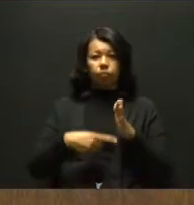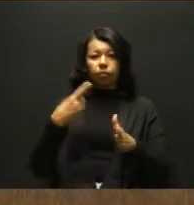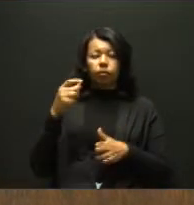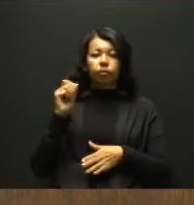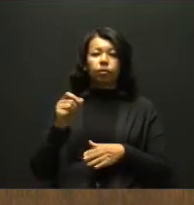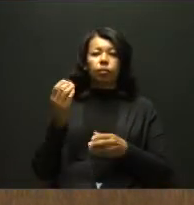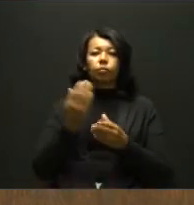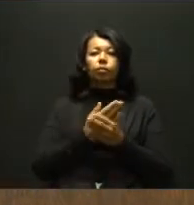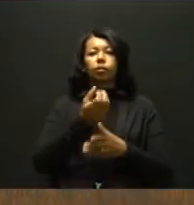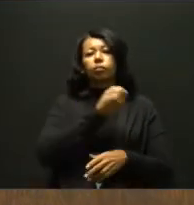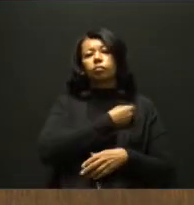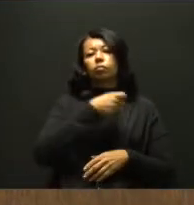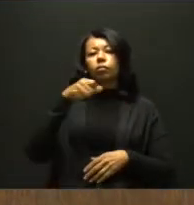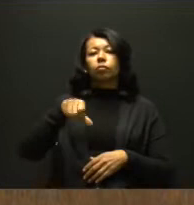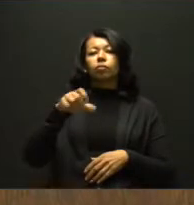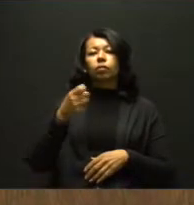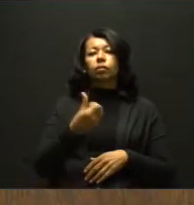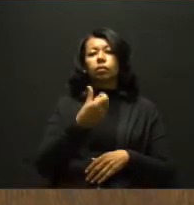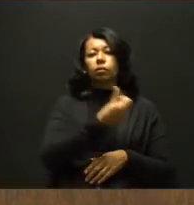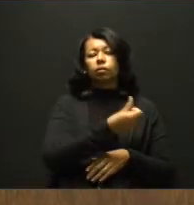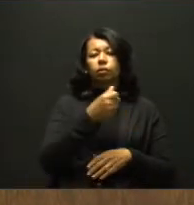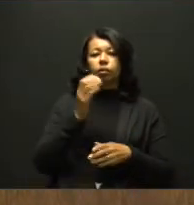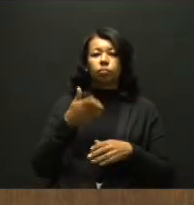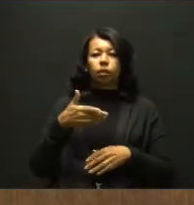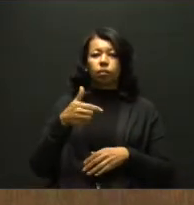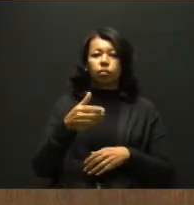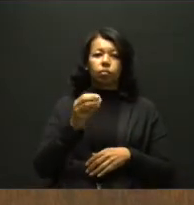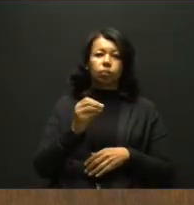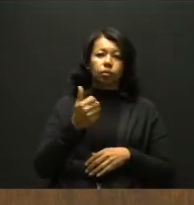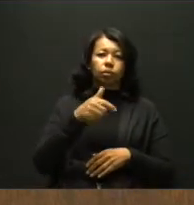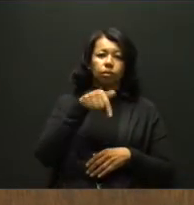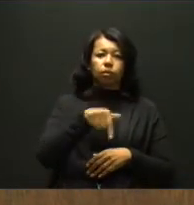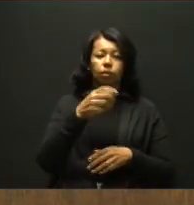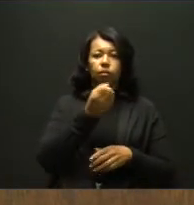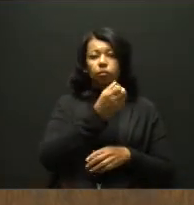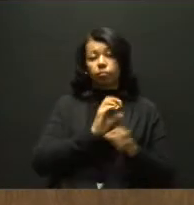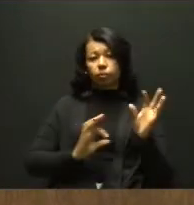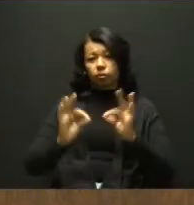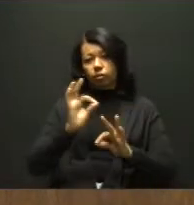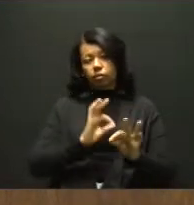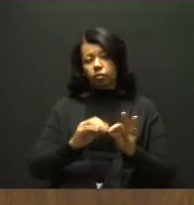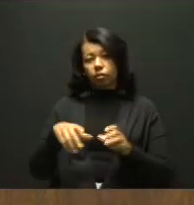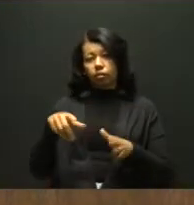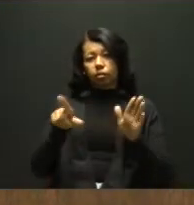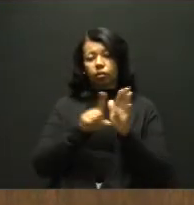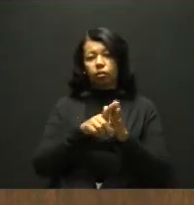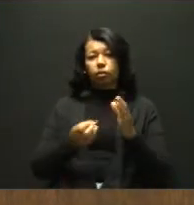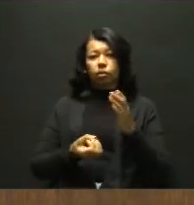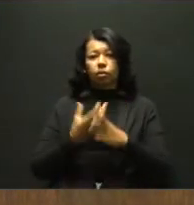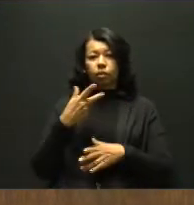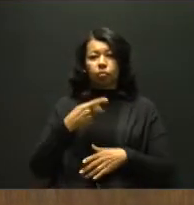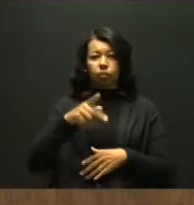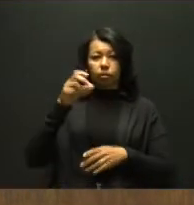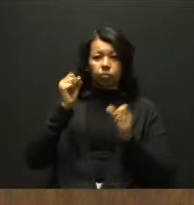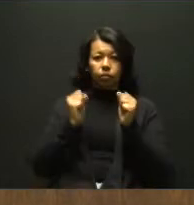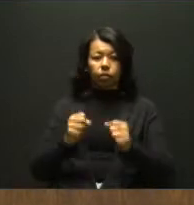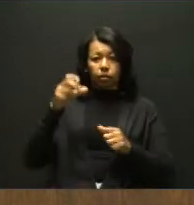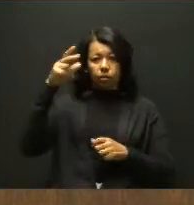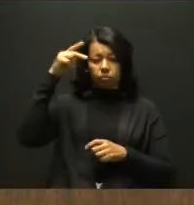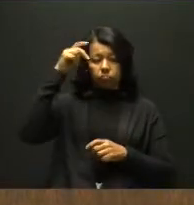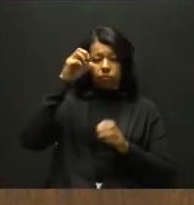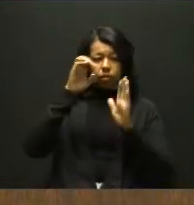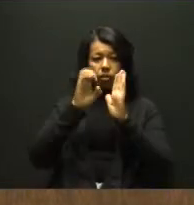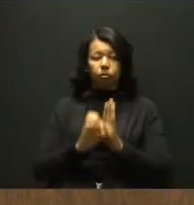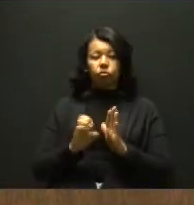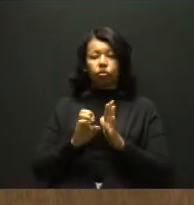da pauta o processo de 1916 bar 2017 projeto de lei número 47/2007 autoria poder executivo solicitando assim o primeiro